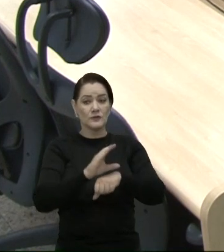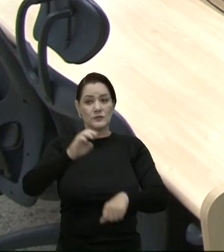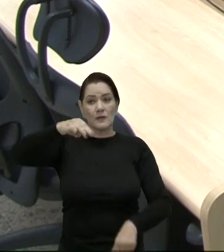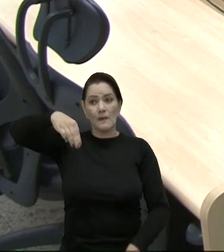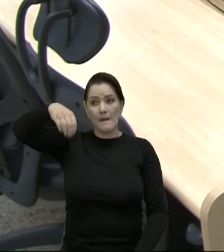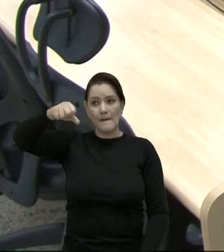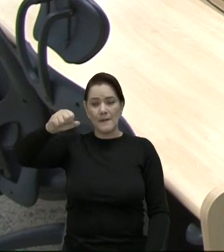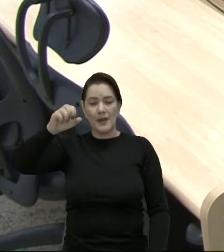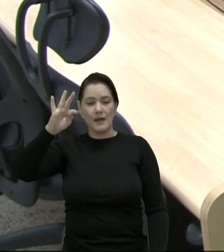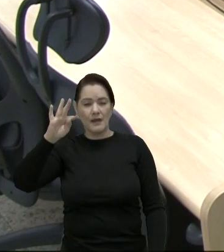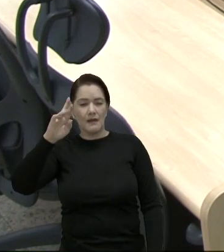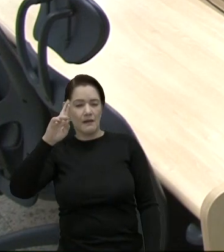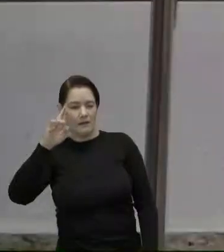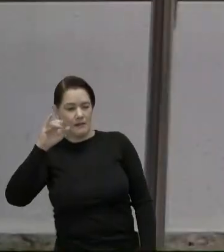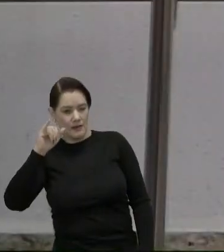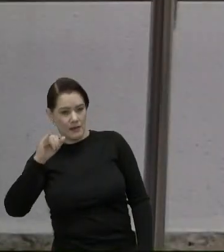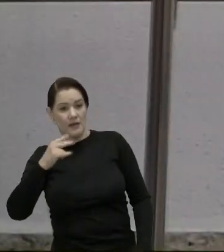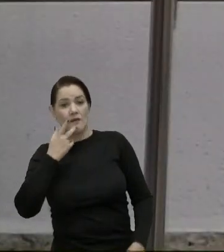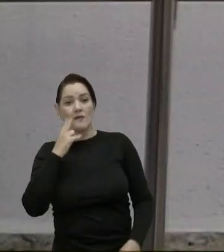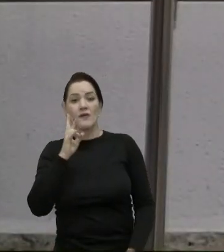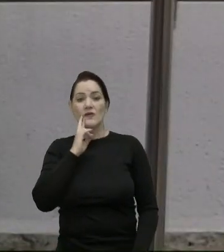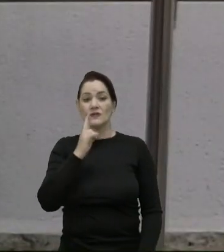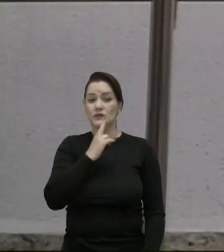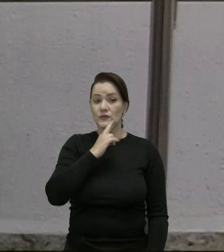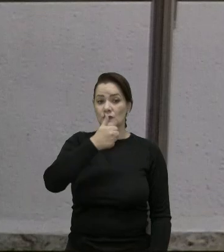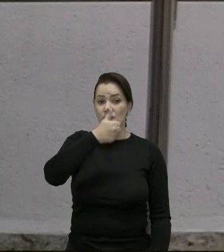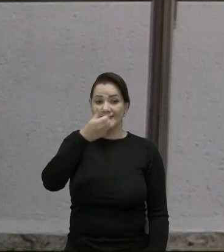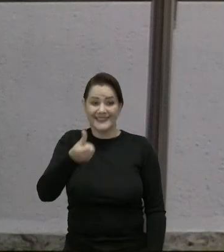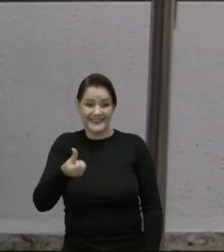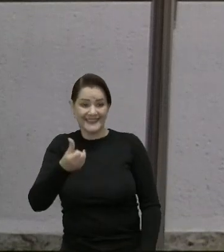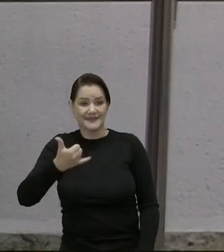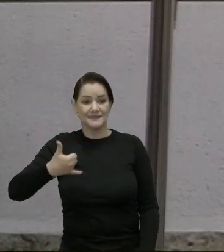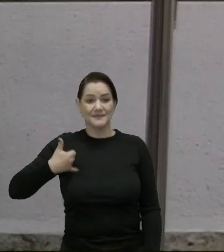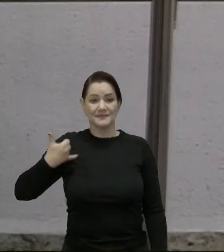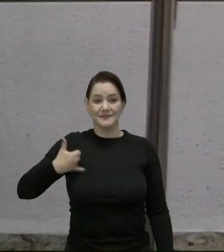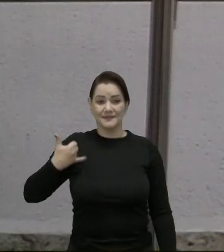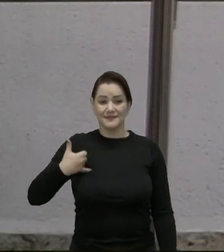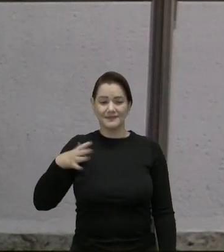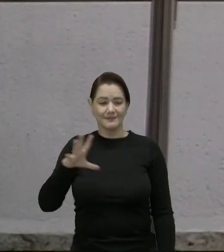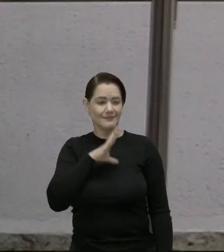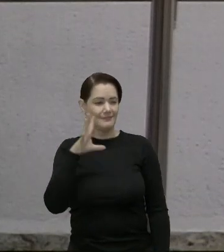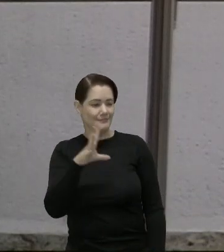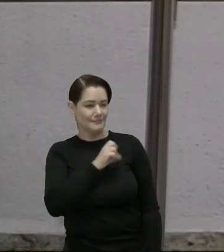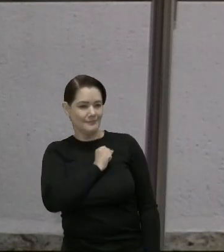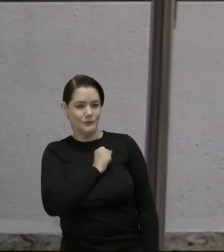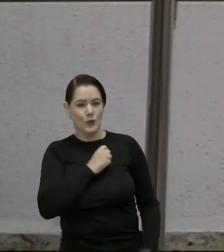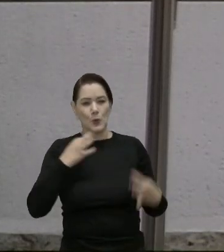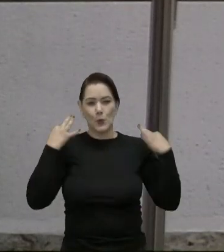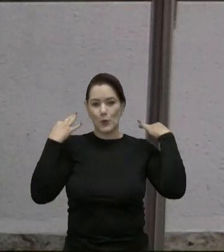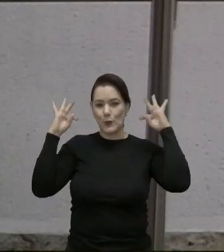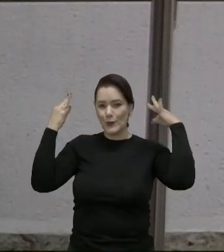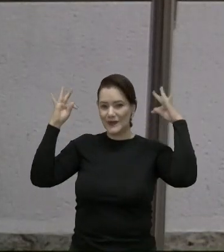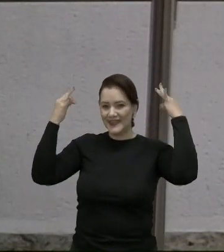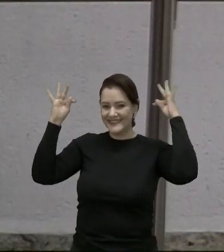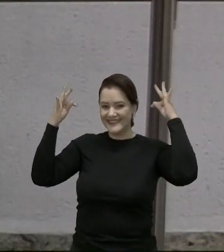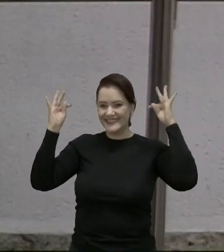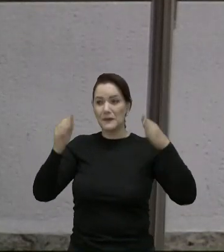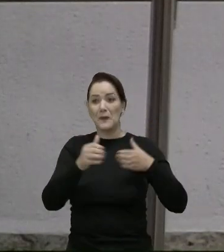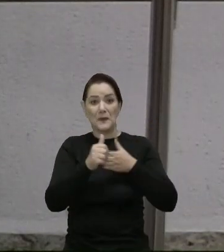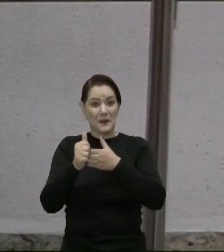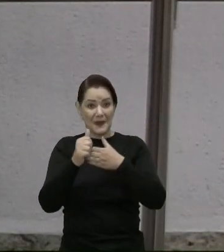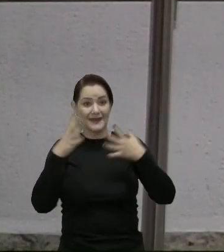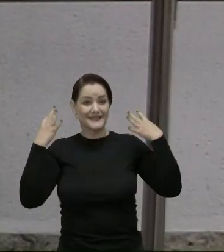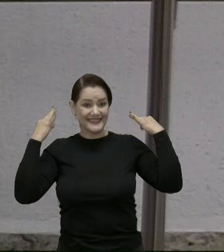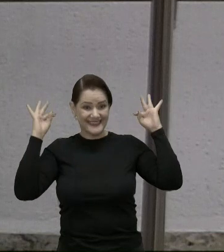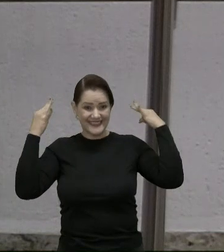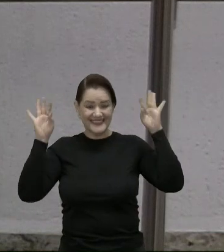SENAC, começou a trabalhar em restaurante aos 16 anos, ama a área de turismo, foi guia de turismo,